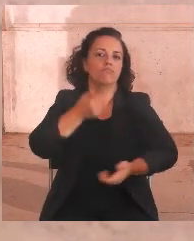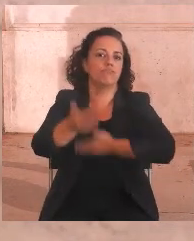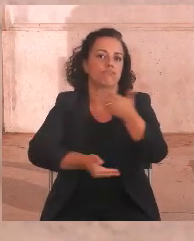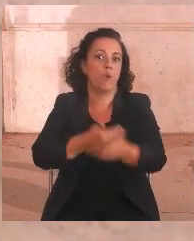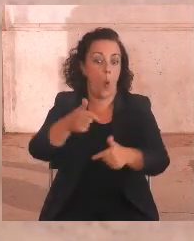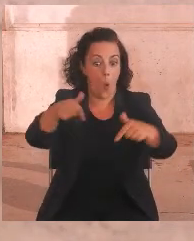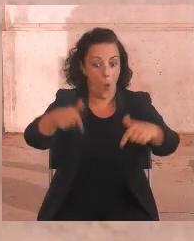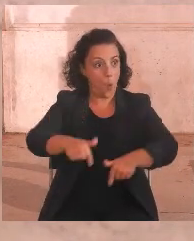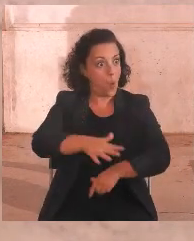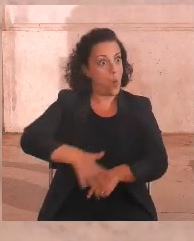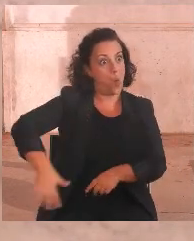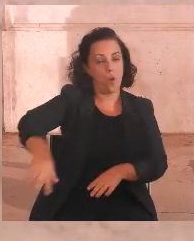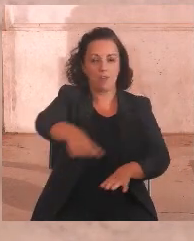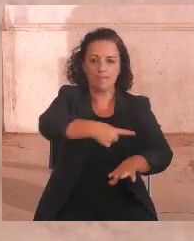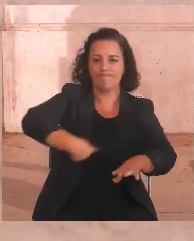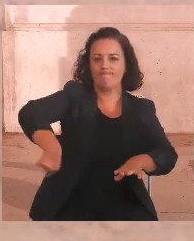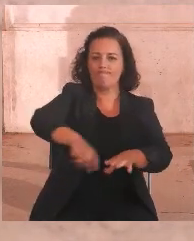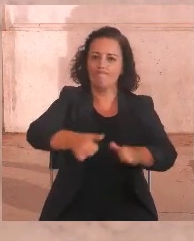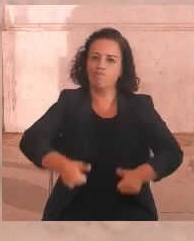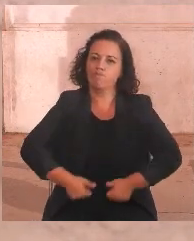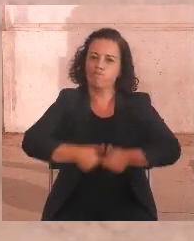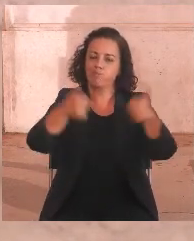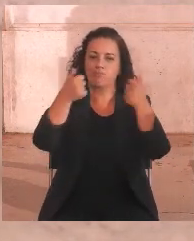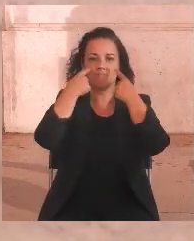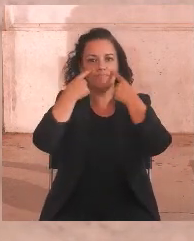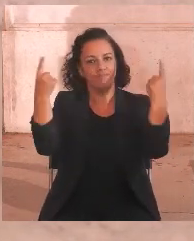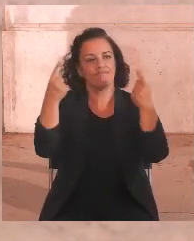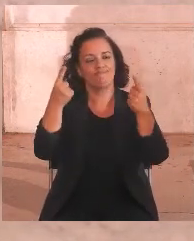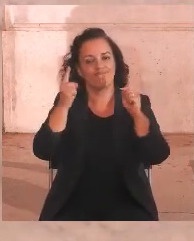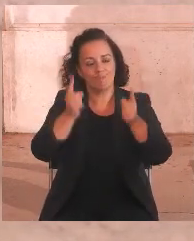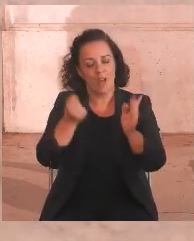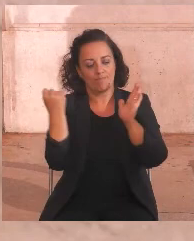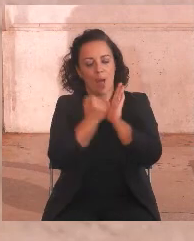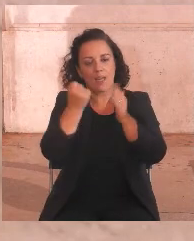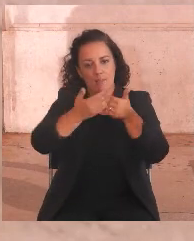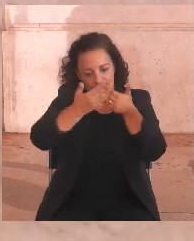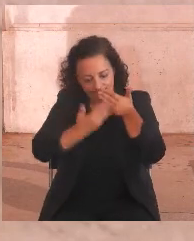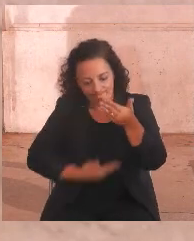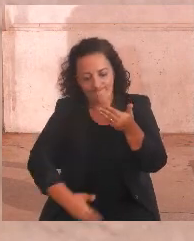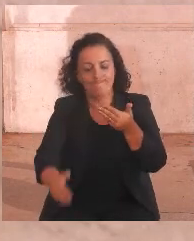praça, neste ritual, inicia-se mais um capítulo desta